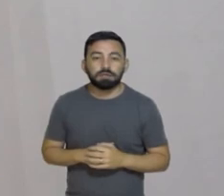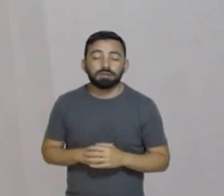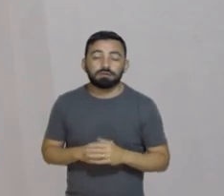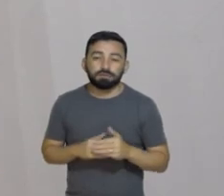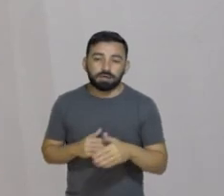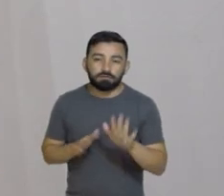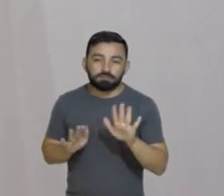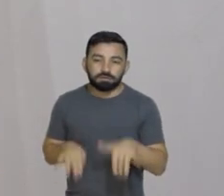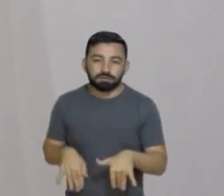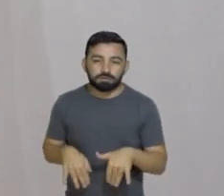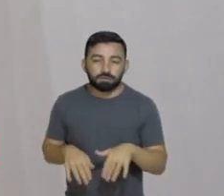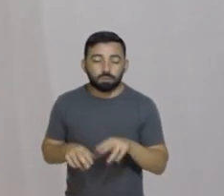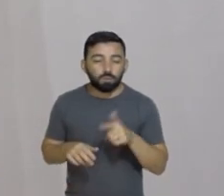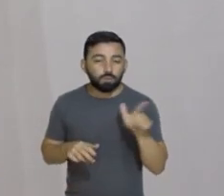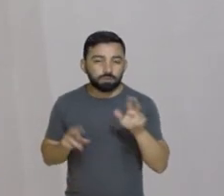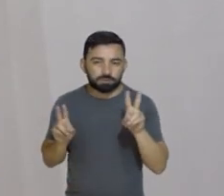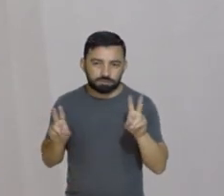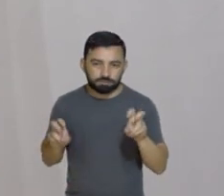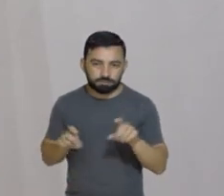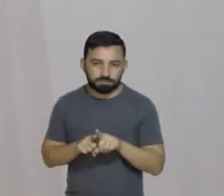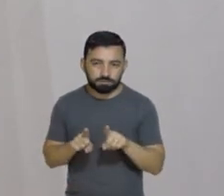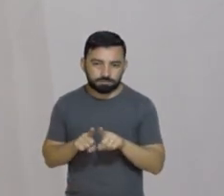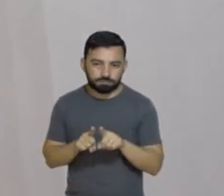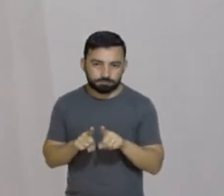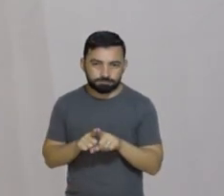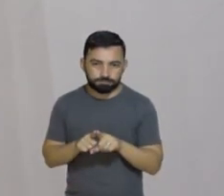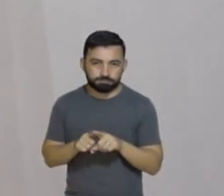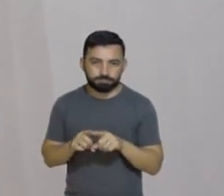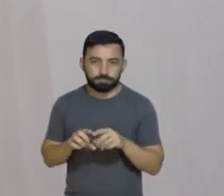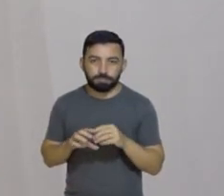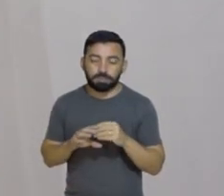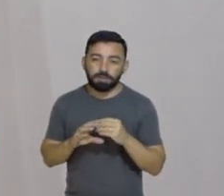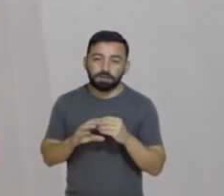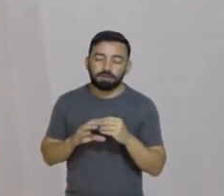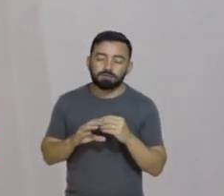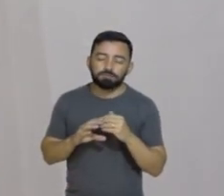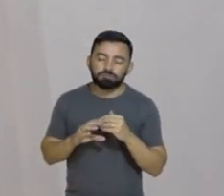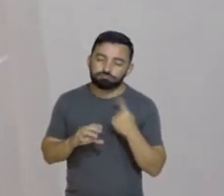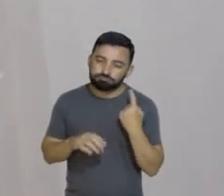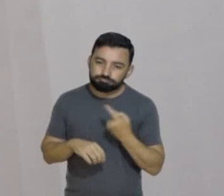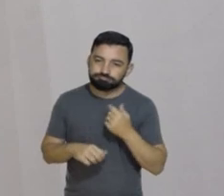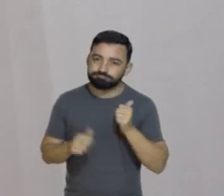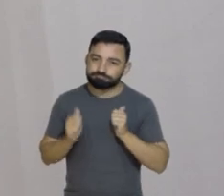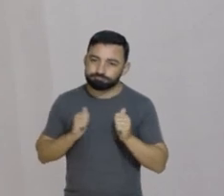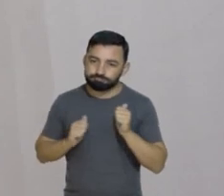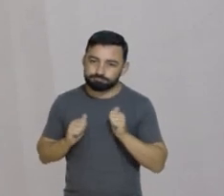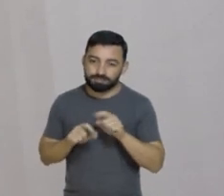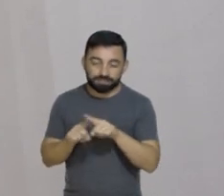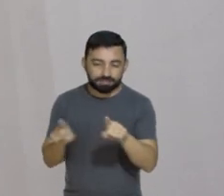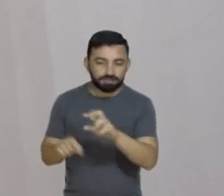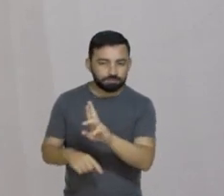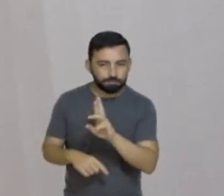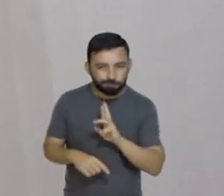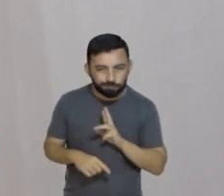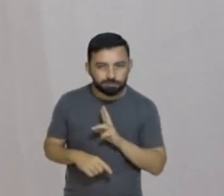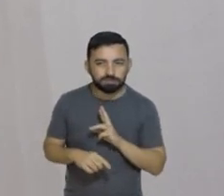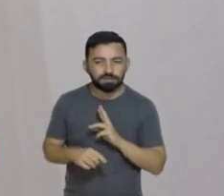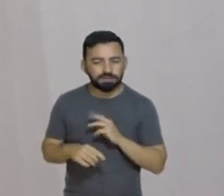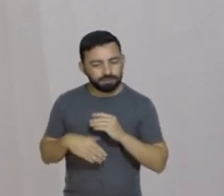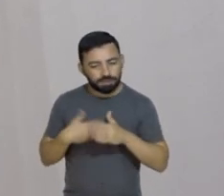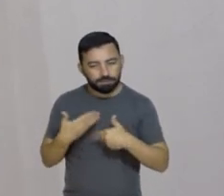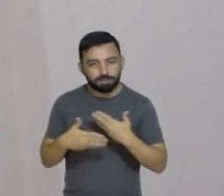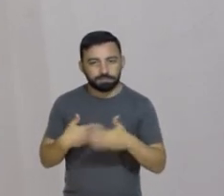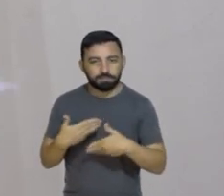outro assunto que nós levamos ao secretário Jerry Comper, esperamos que ele nos dê resposta, que ele faça os